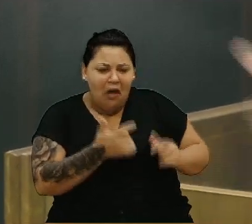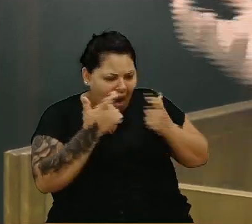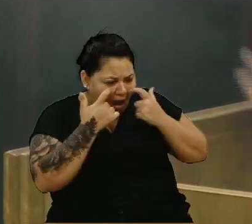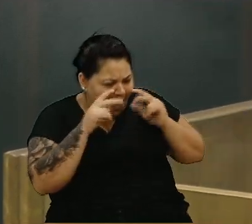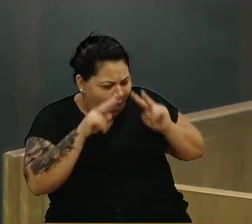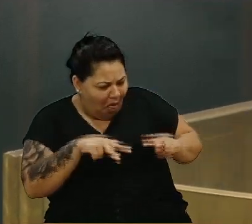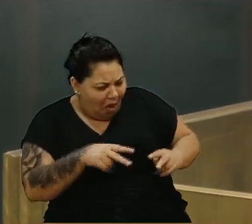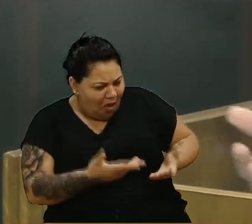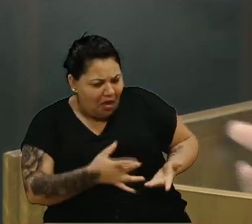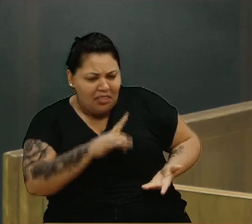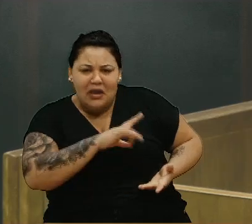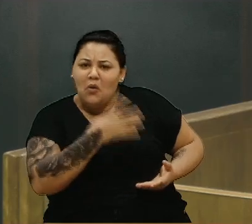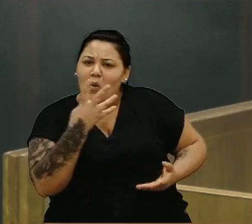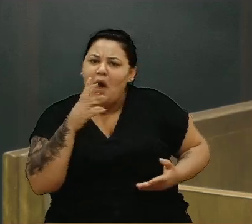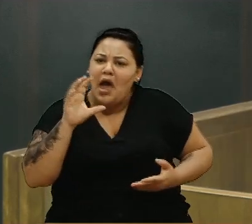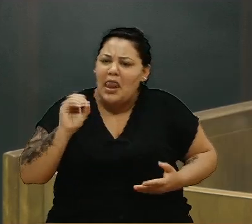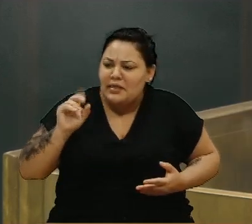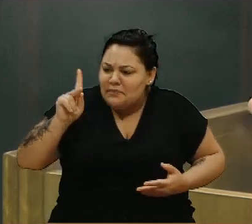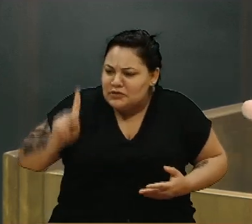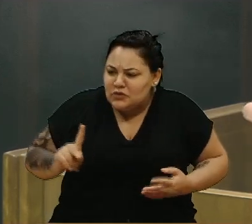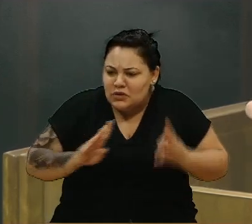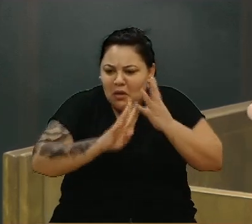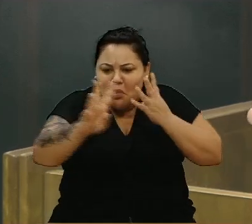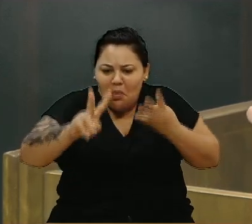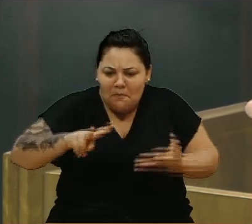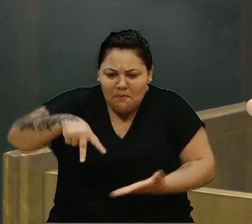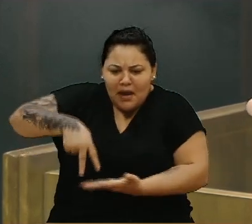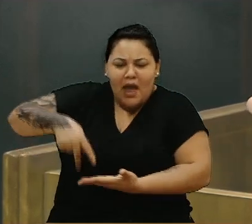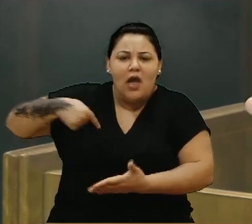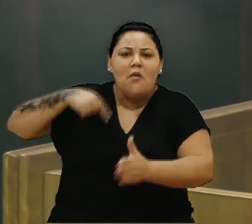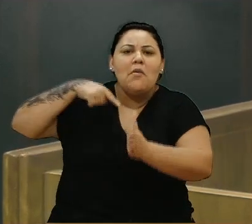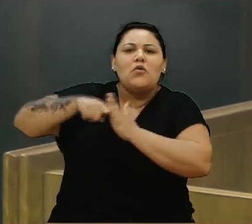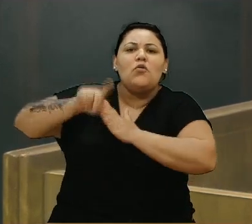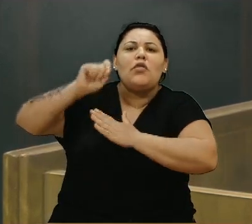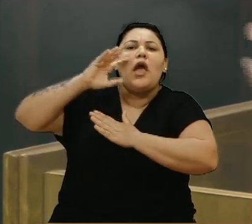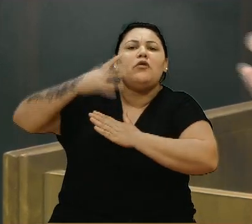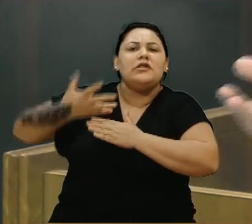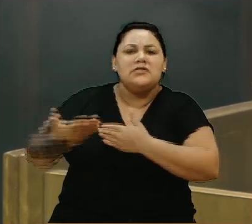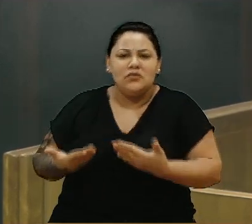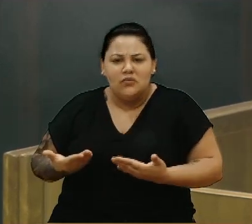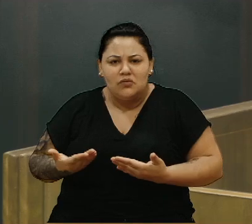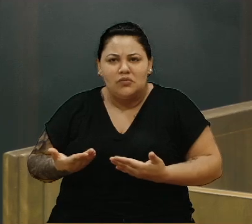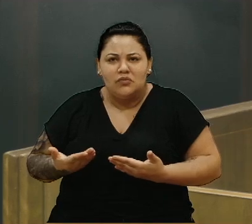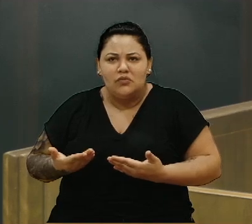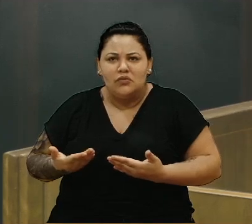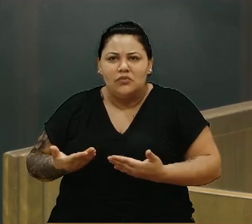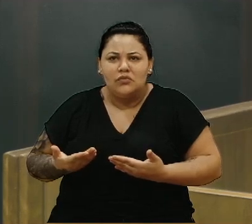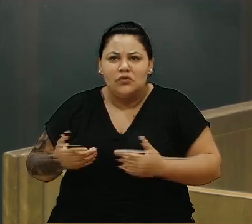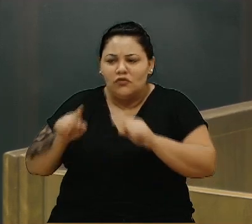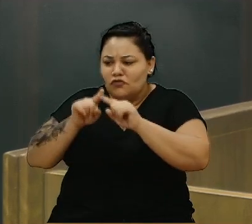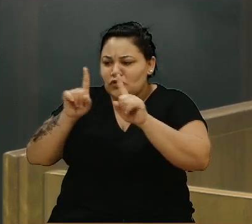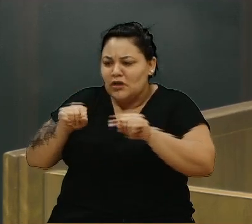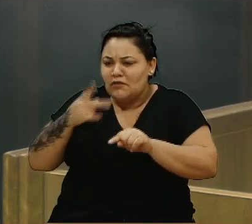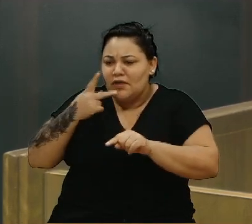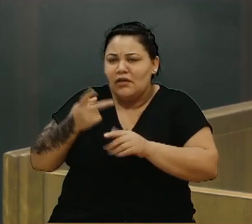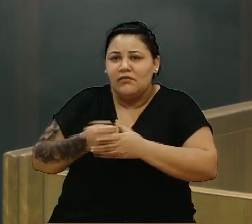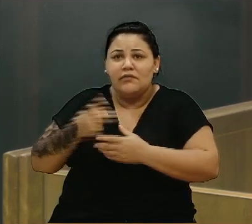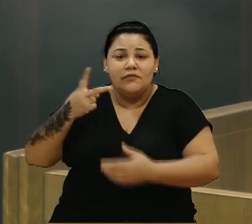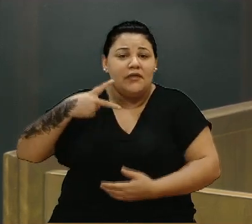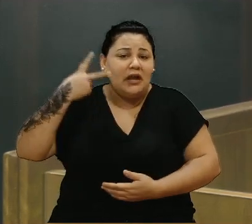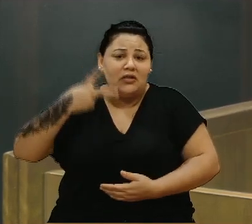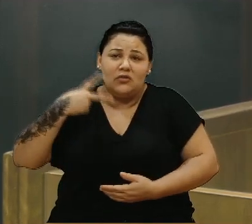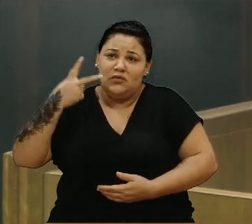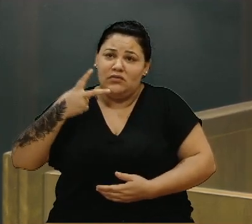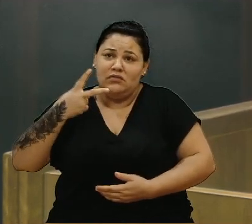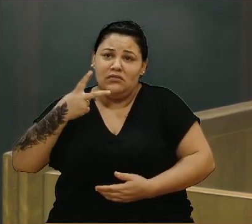tem 40 pessoas de pé, eu pergunto, o que está acontecendo aqui? E aí os servidores estão lá e falam assim, vereador, realmente